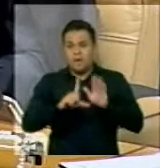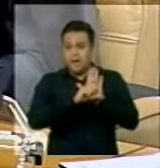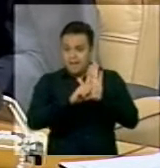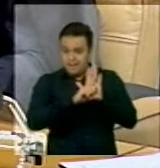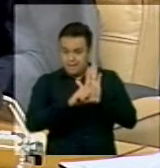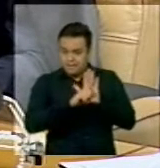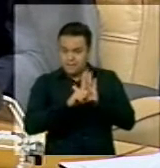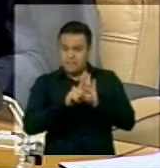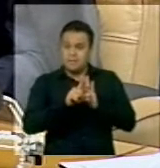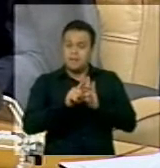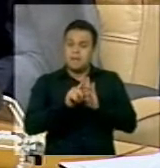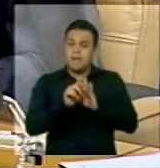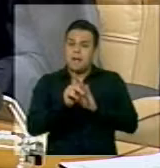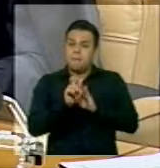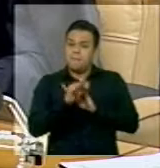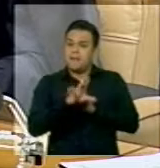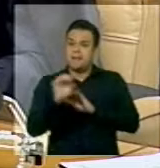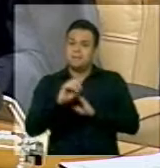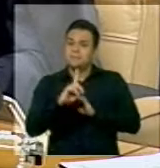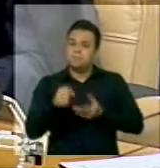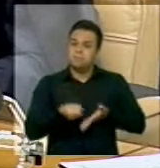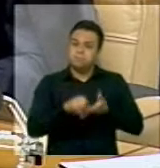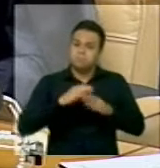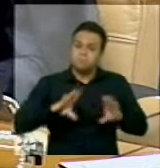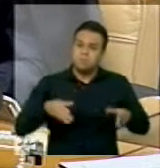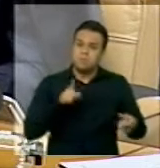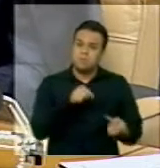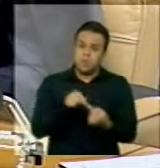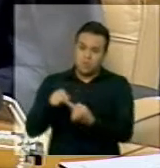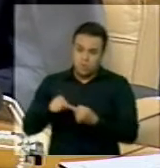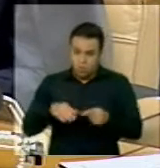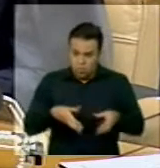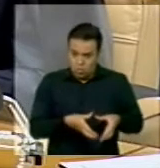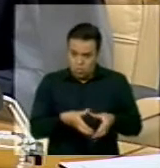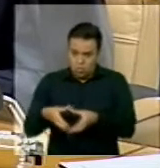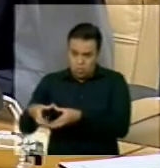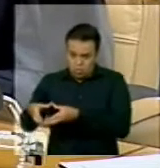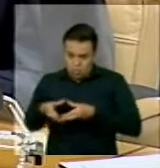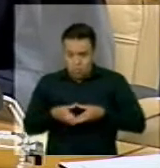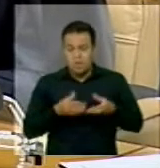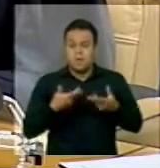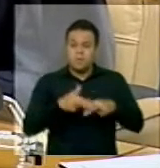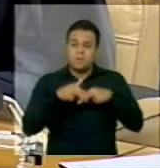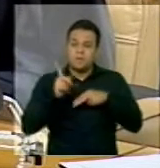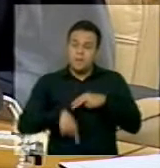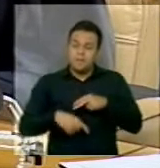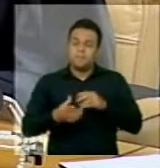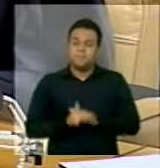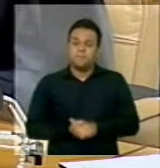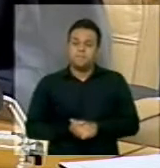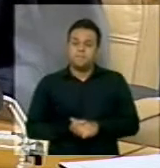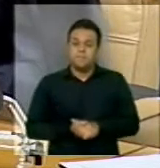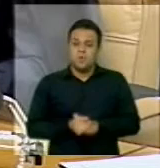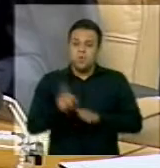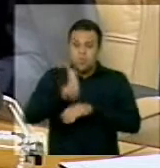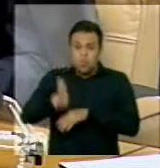de aplicação apenas subsidiária a esses grupos, passa, ao contrário do que foi sustentado, passa a ser de